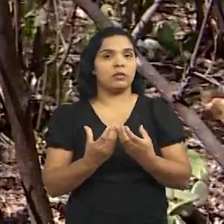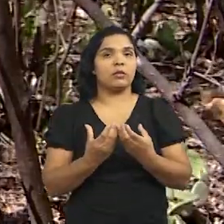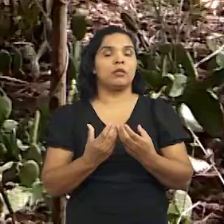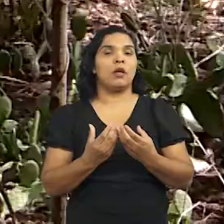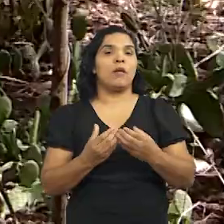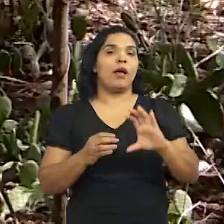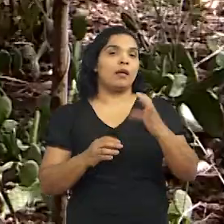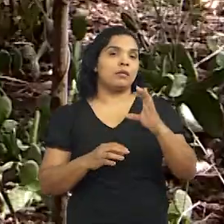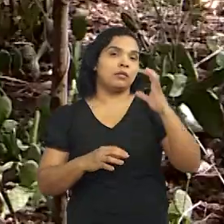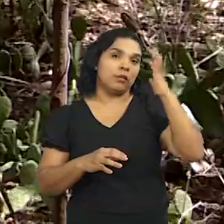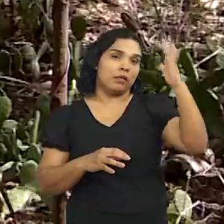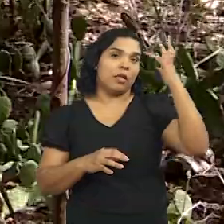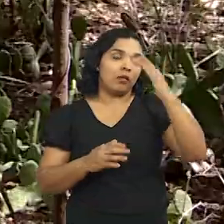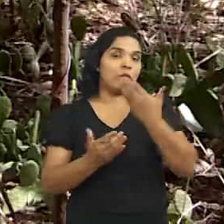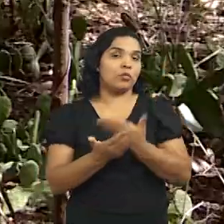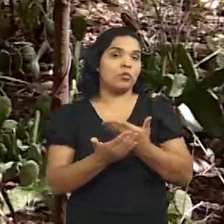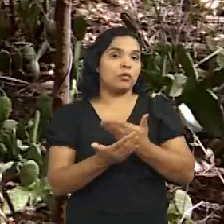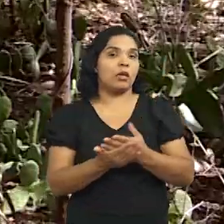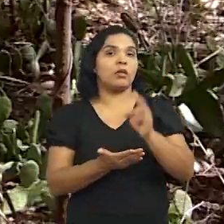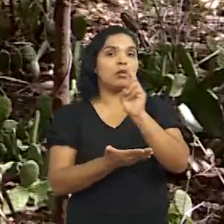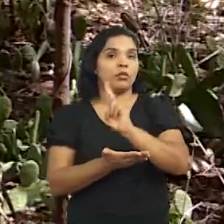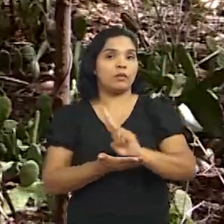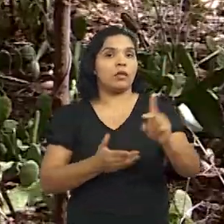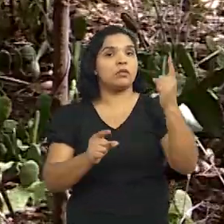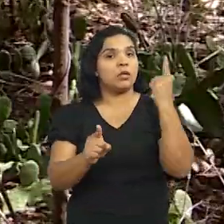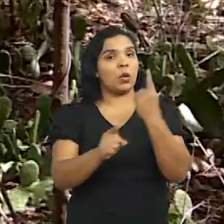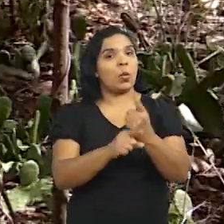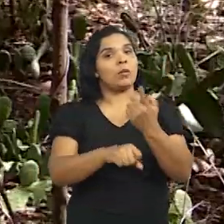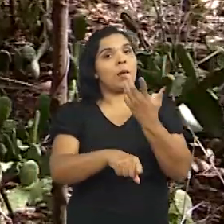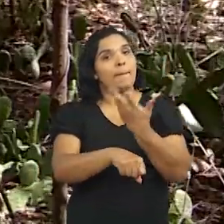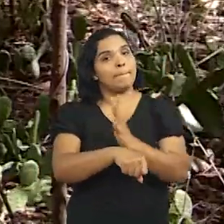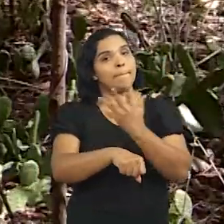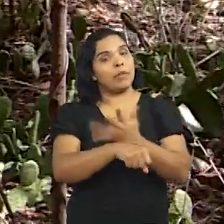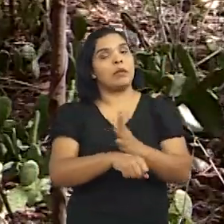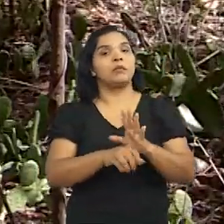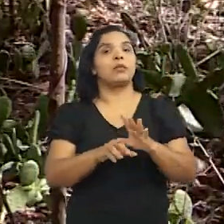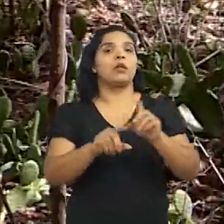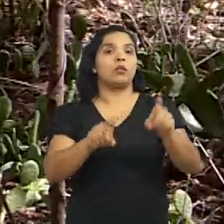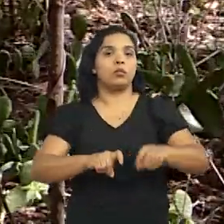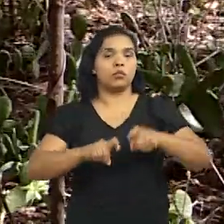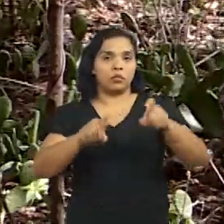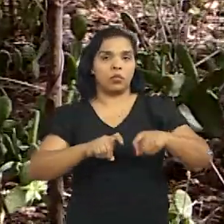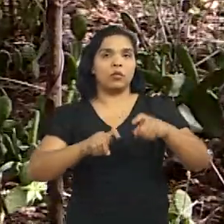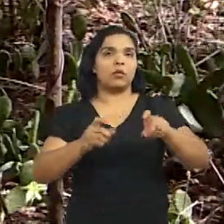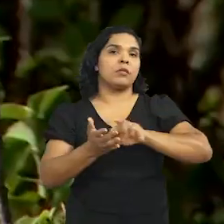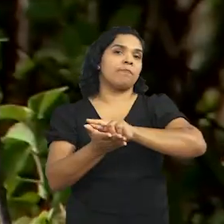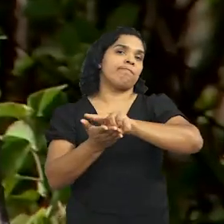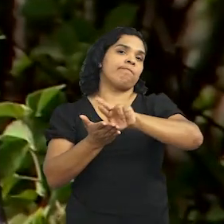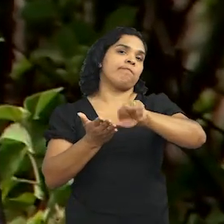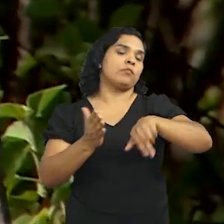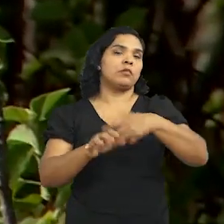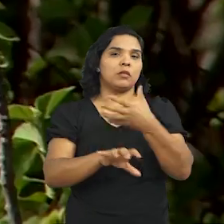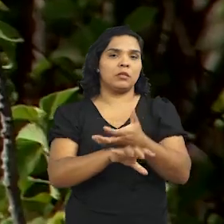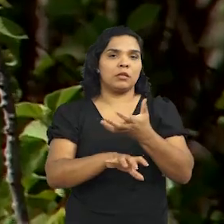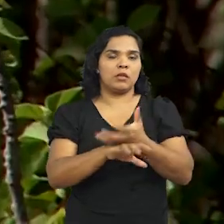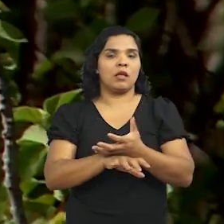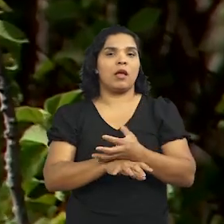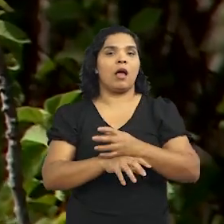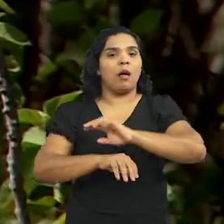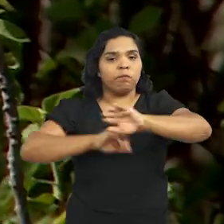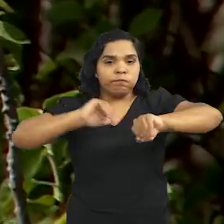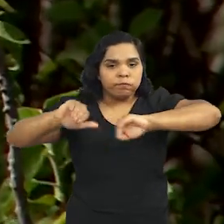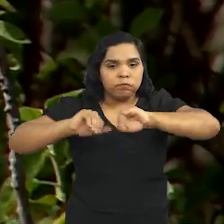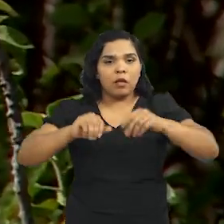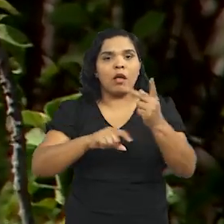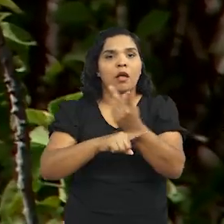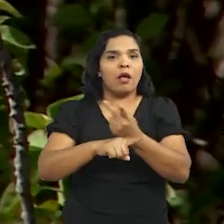comunidades. Dessa forma, a ciência teórica estudada na universidade encontra a prática no campo. Como ação multidisciplinar,